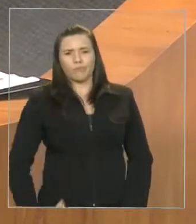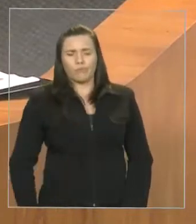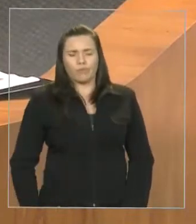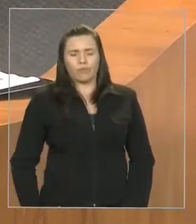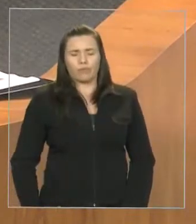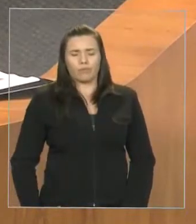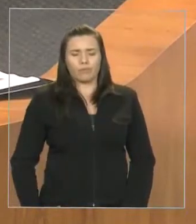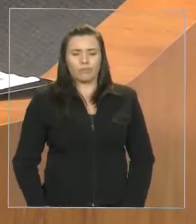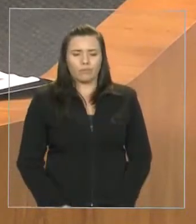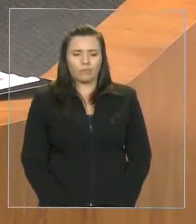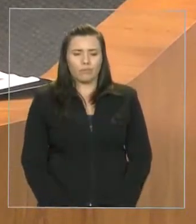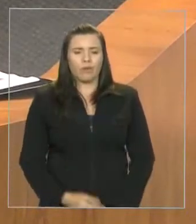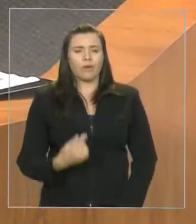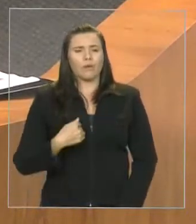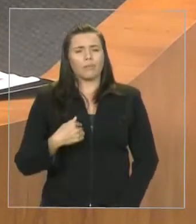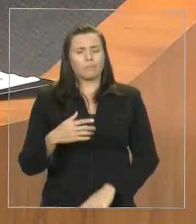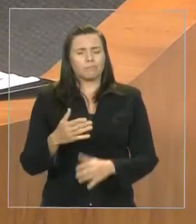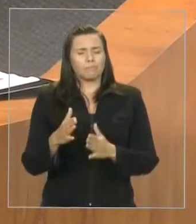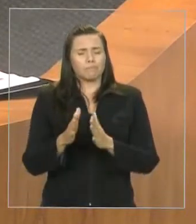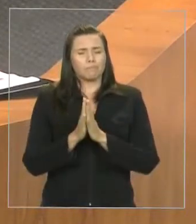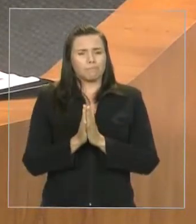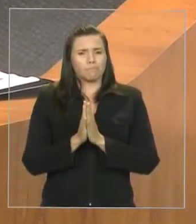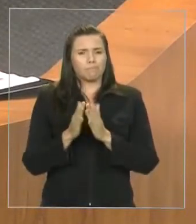por gentileza.